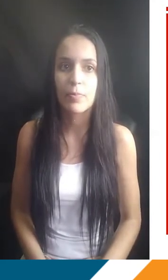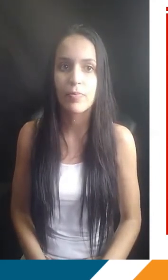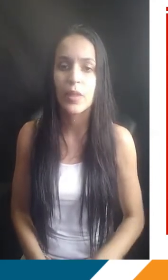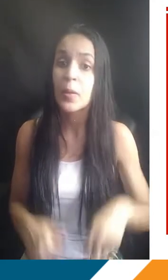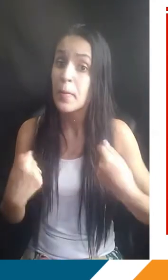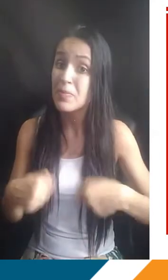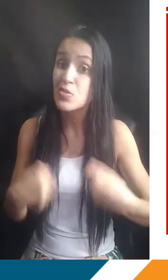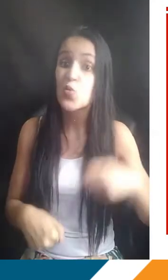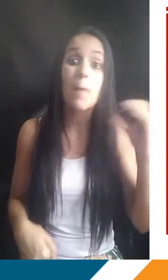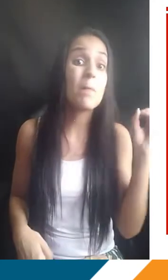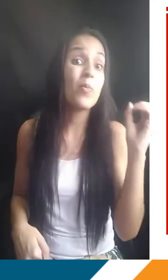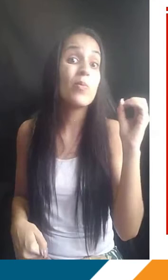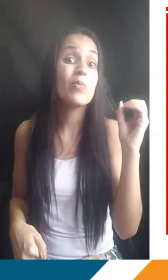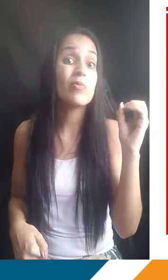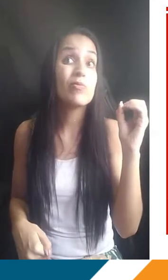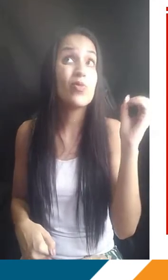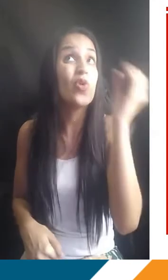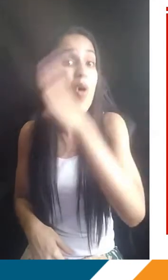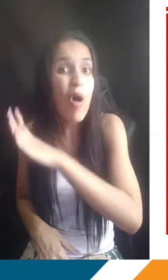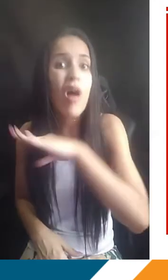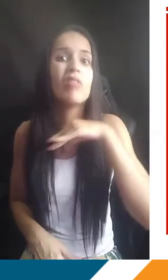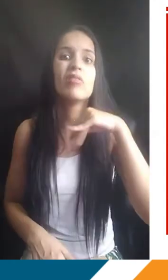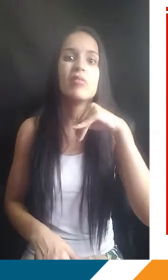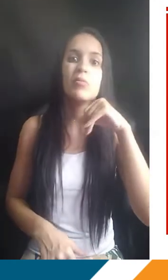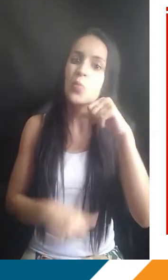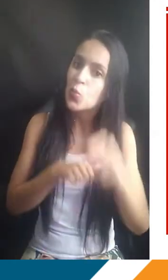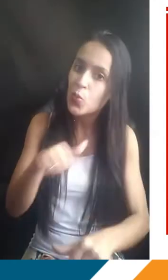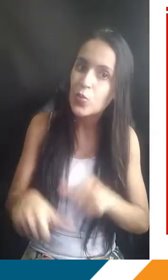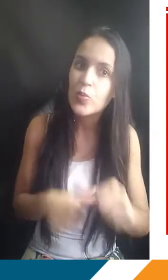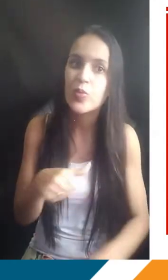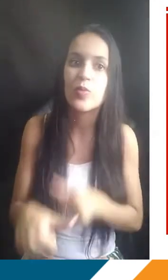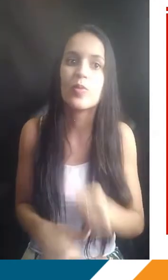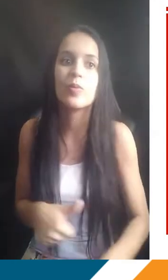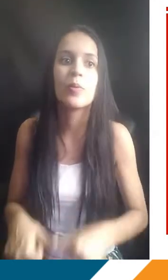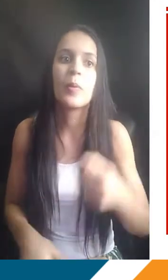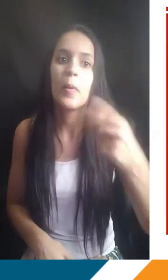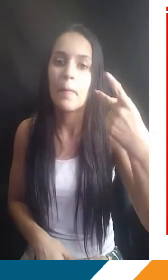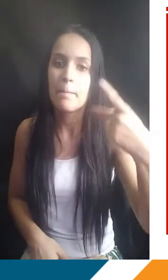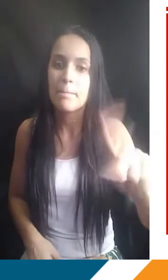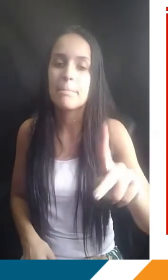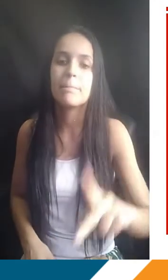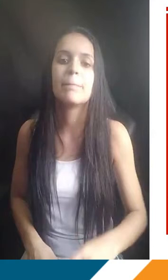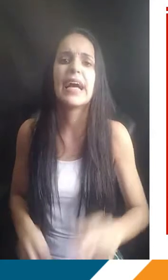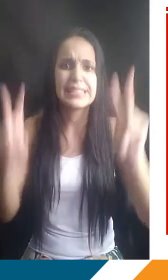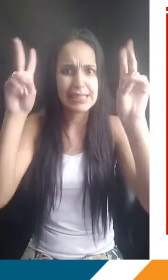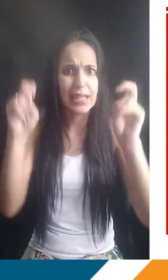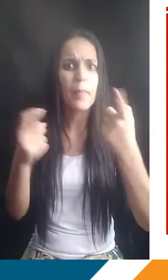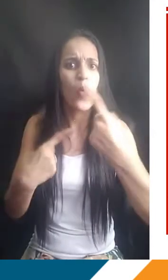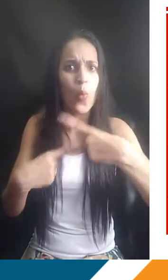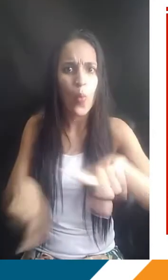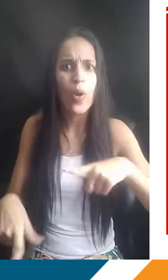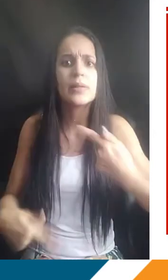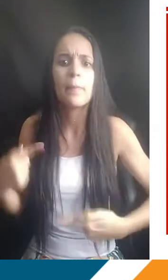ousadia cênica e renovação na estética e na linguagem de contestação política, né? Então,